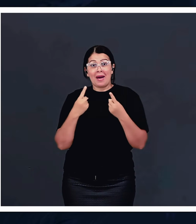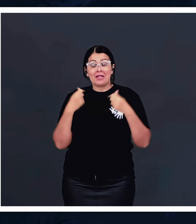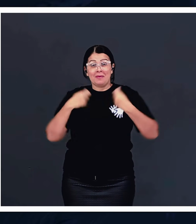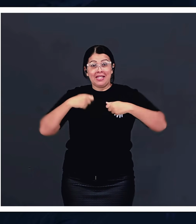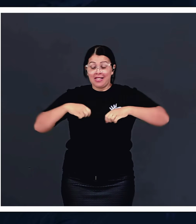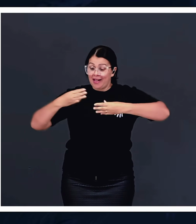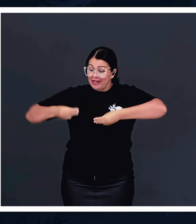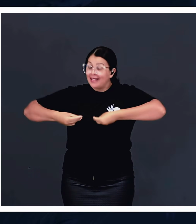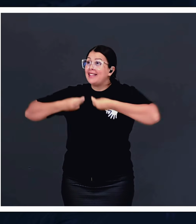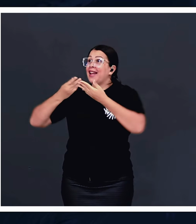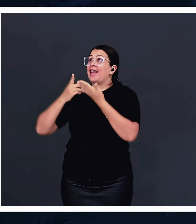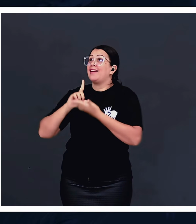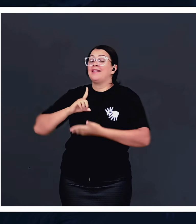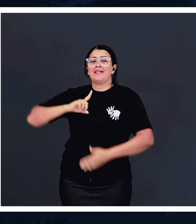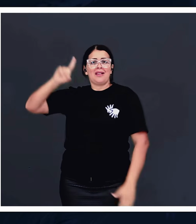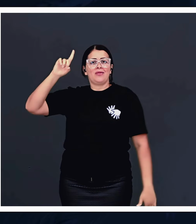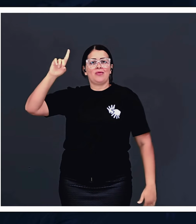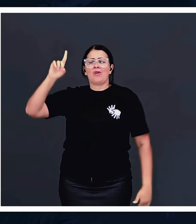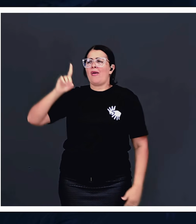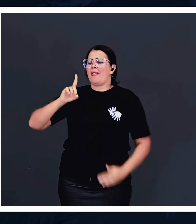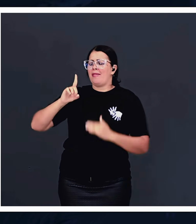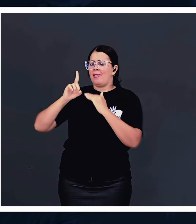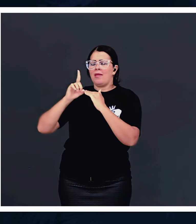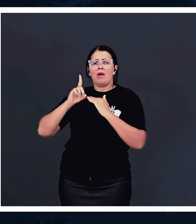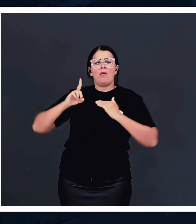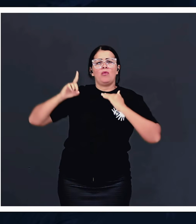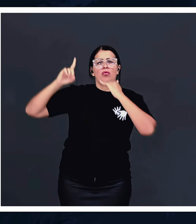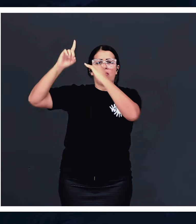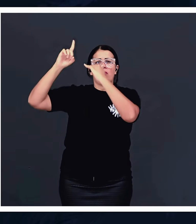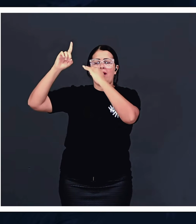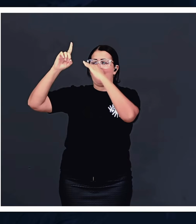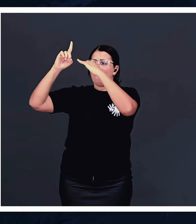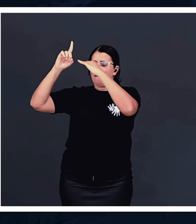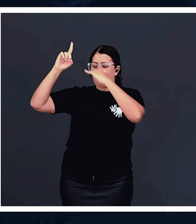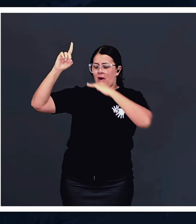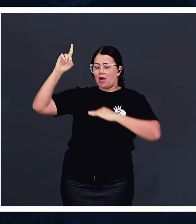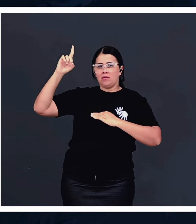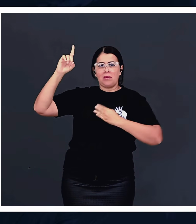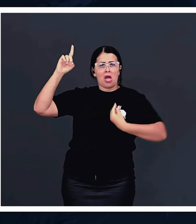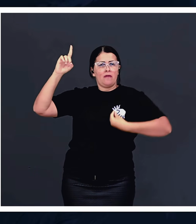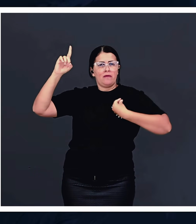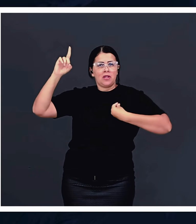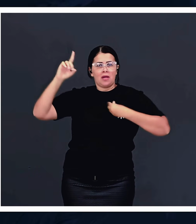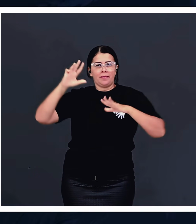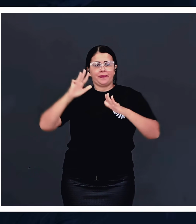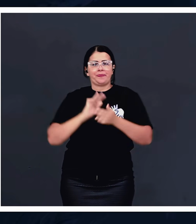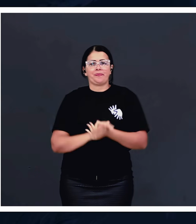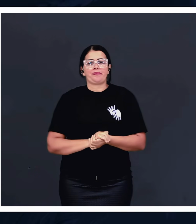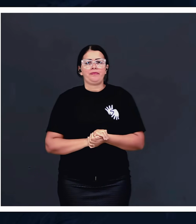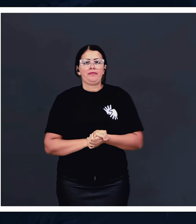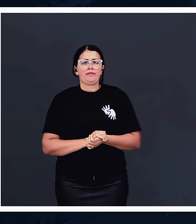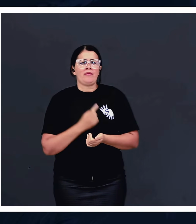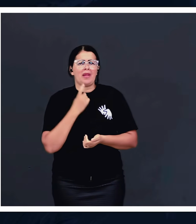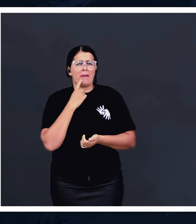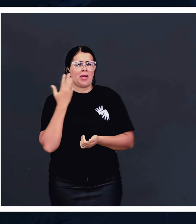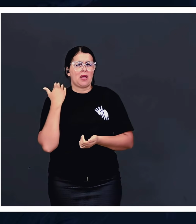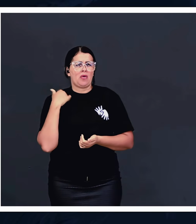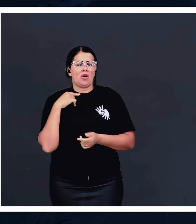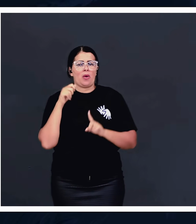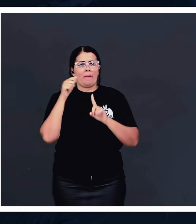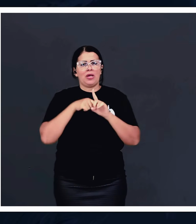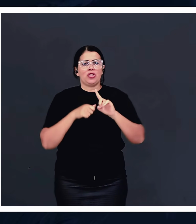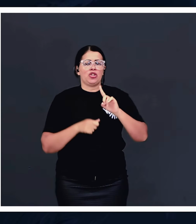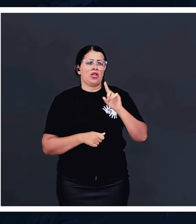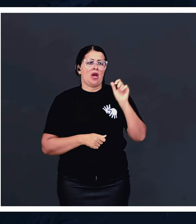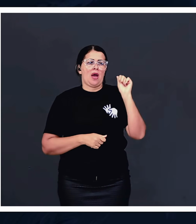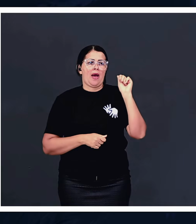a Deus. Submeta a Deus todas as áreas da sua vida. Recentemente, agora em abril, eu